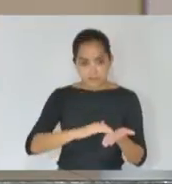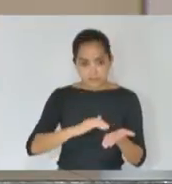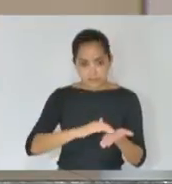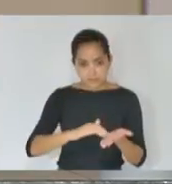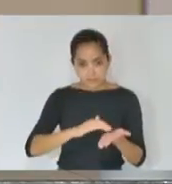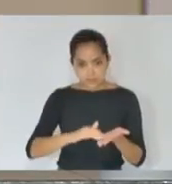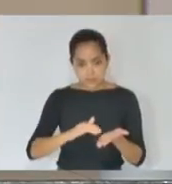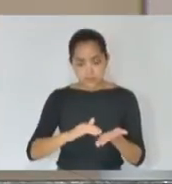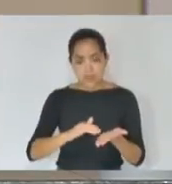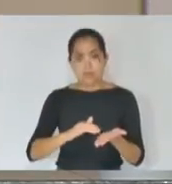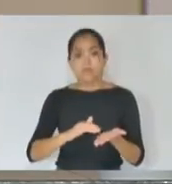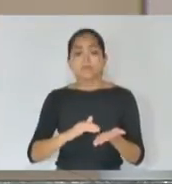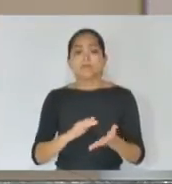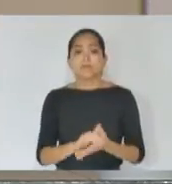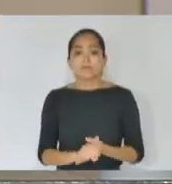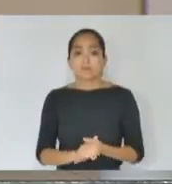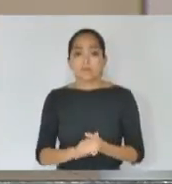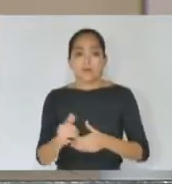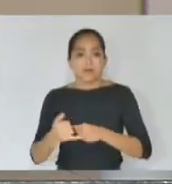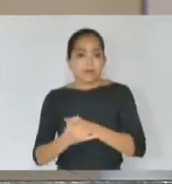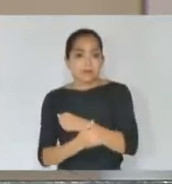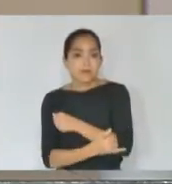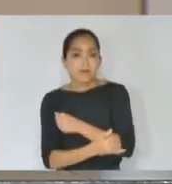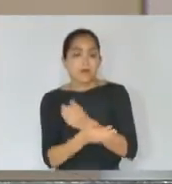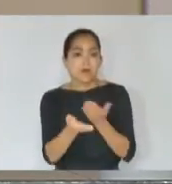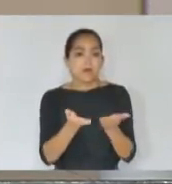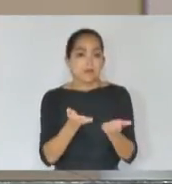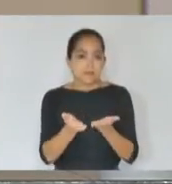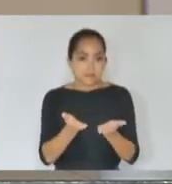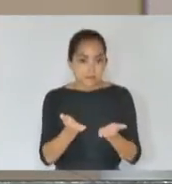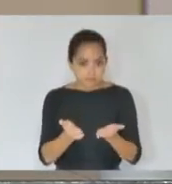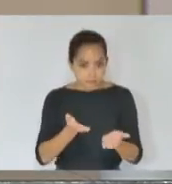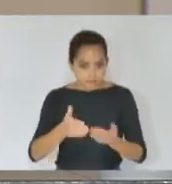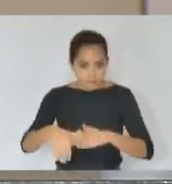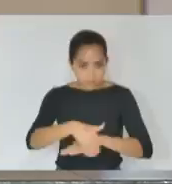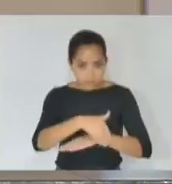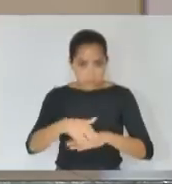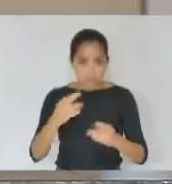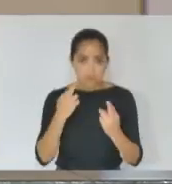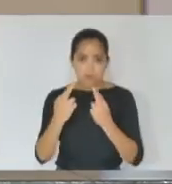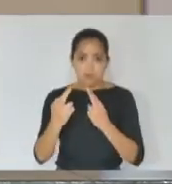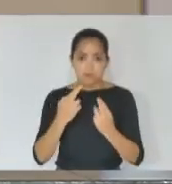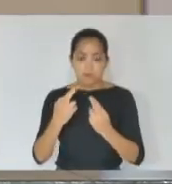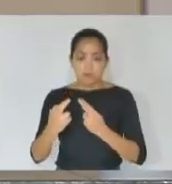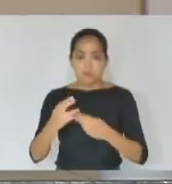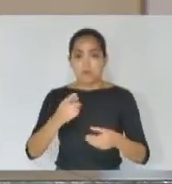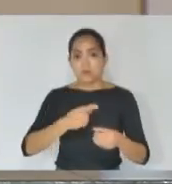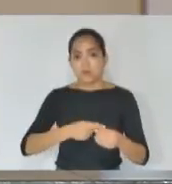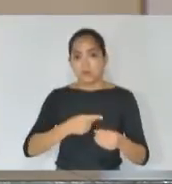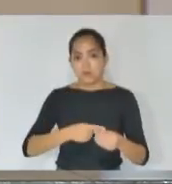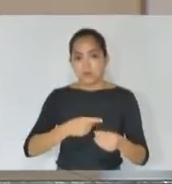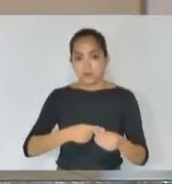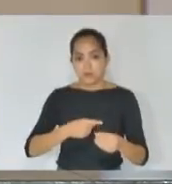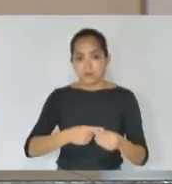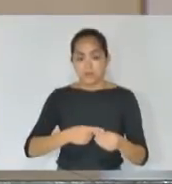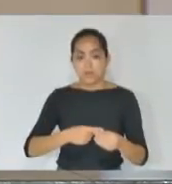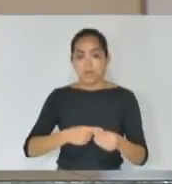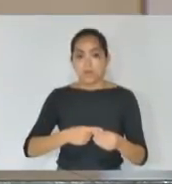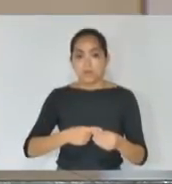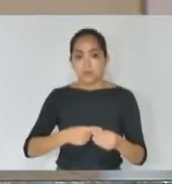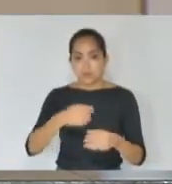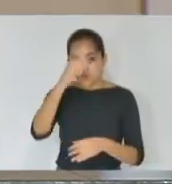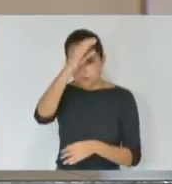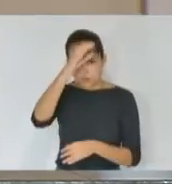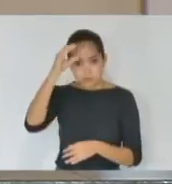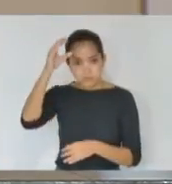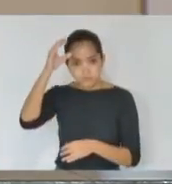Estado da Infraestrutura informações acerca da licitação da rodovia Jorge Lacerda, no município de Criciúma.